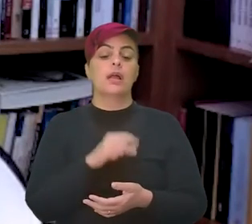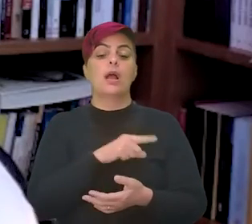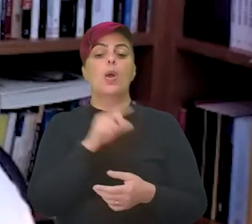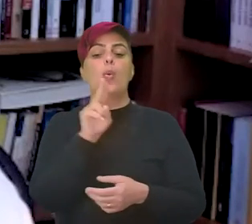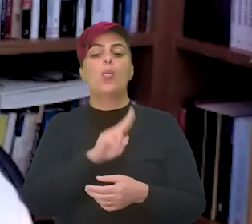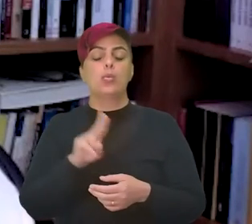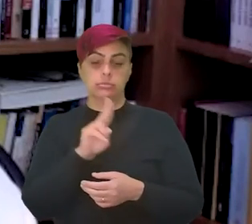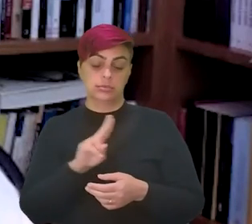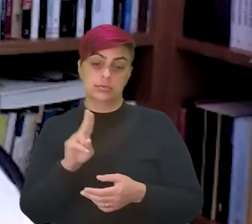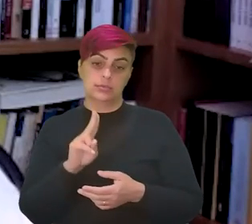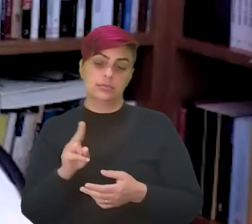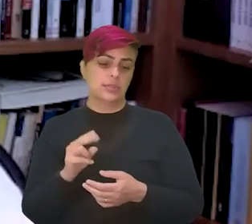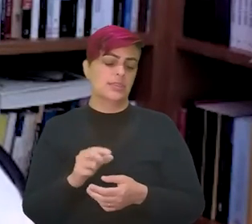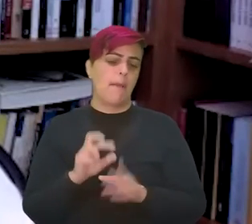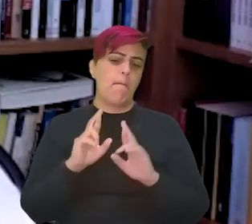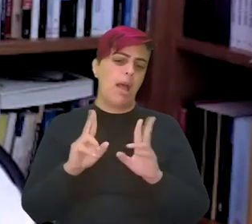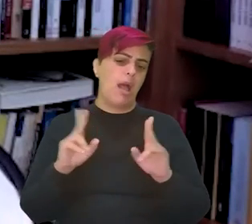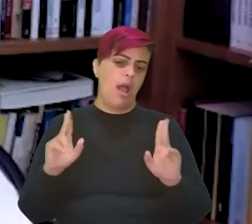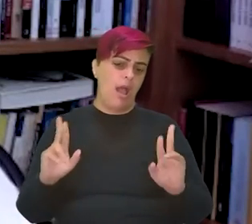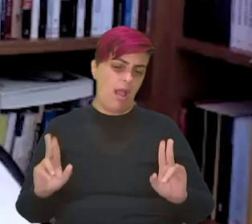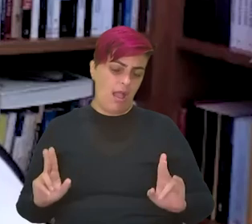Ele usa